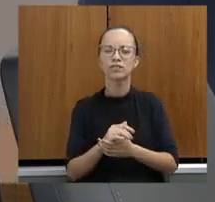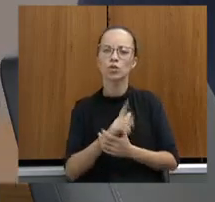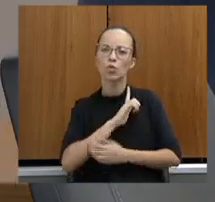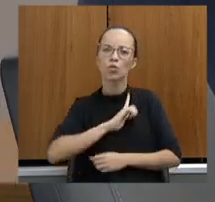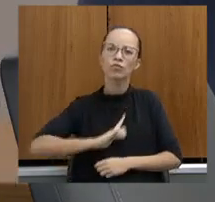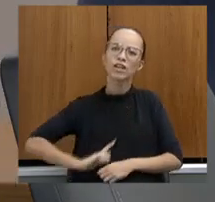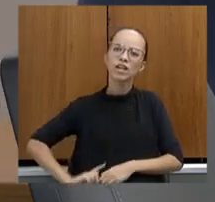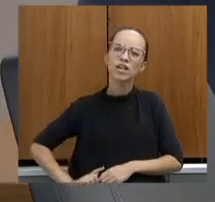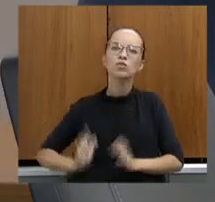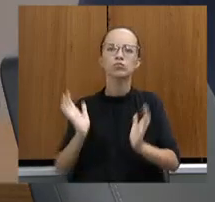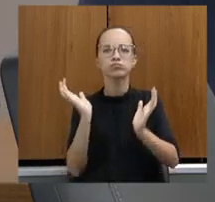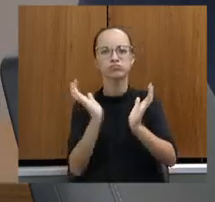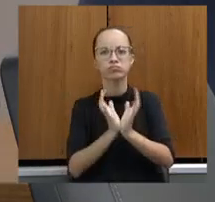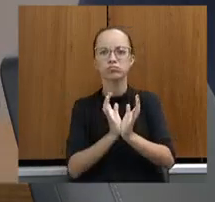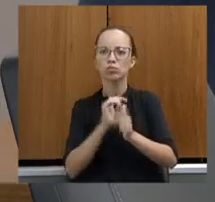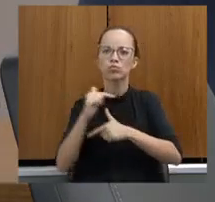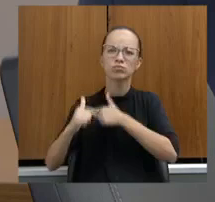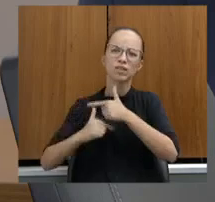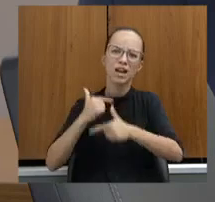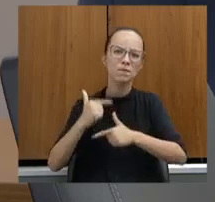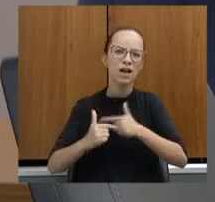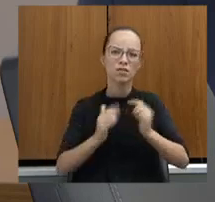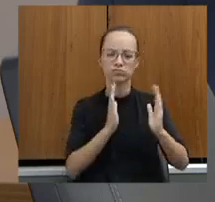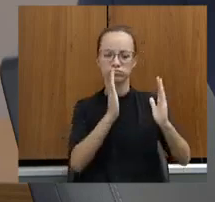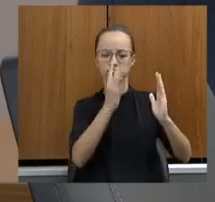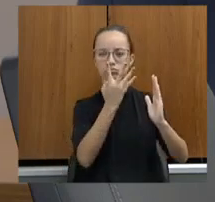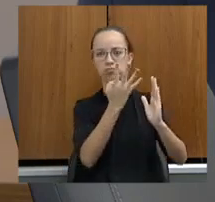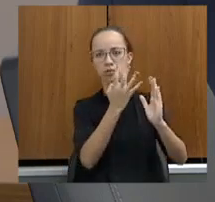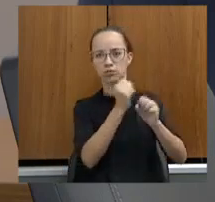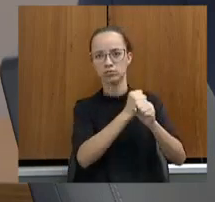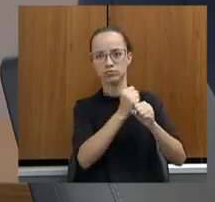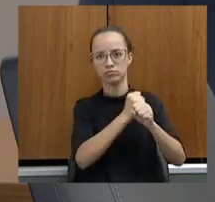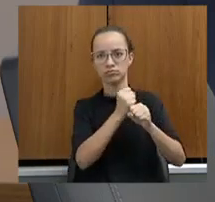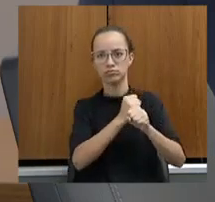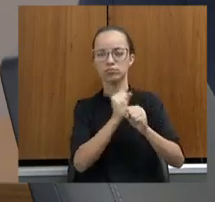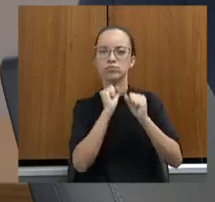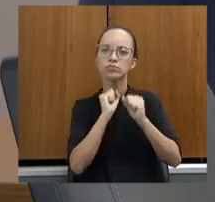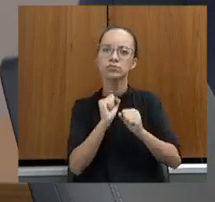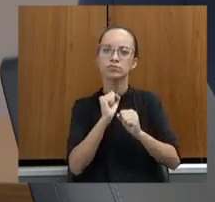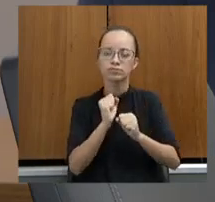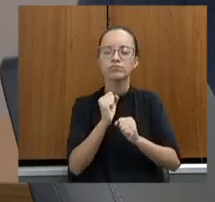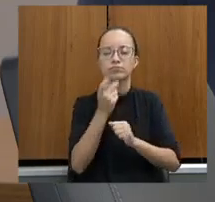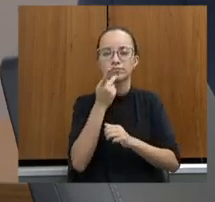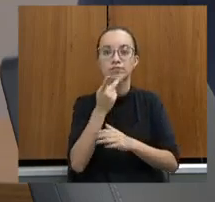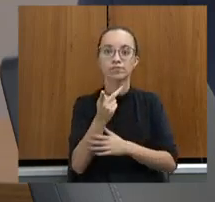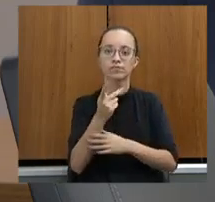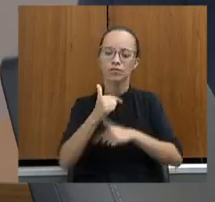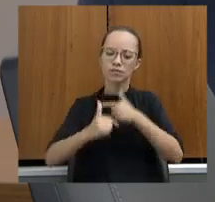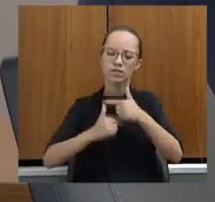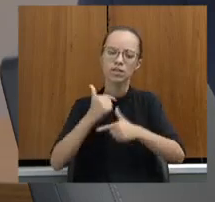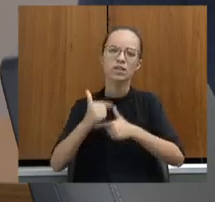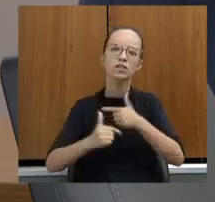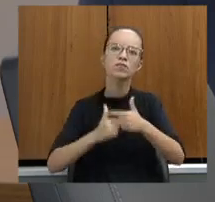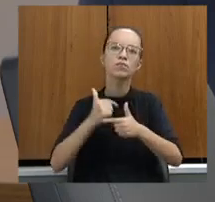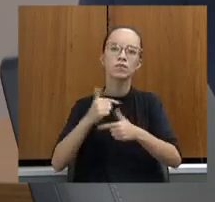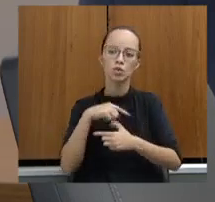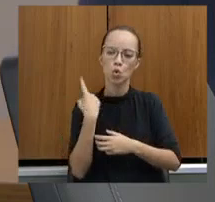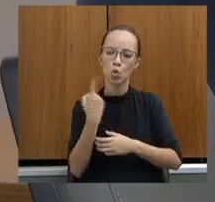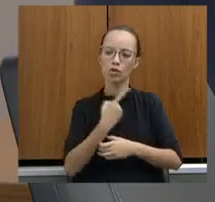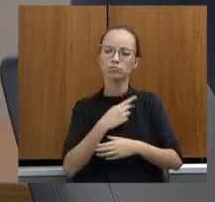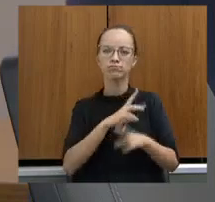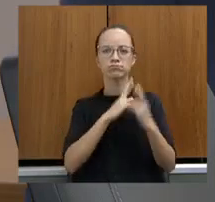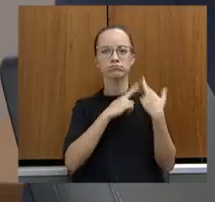governo todo o trabalho realizado Nesses últimos quatro anos que assim posso dizer né trabalho quando as que Assumimos